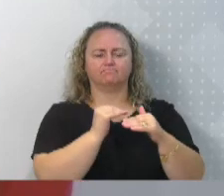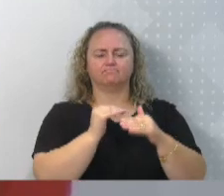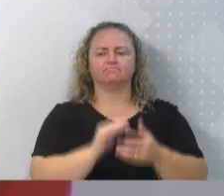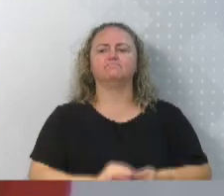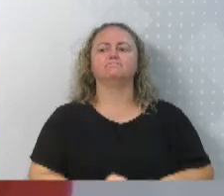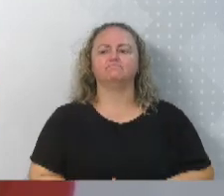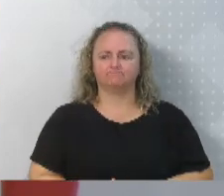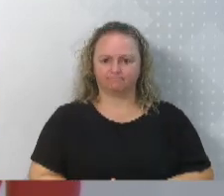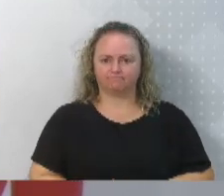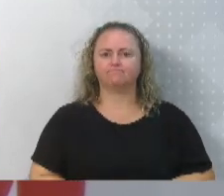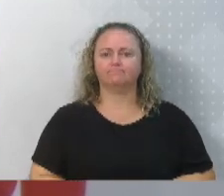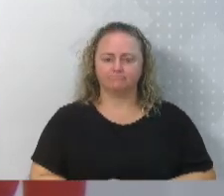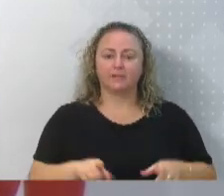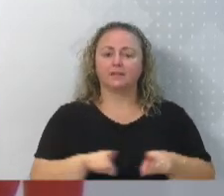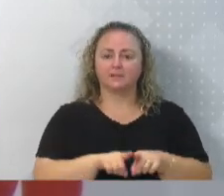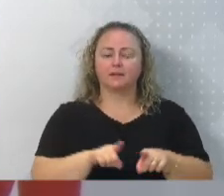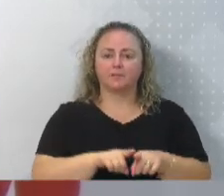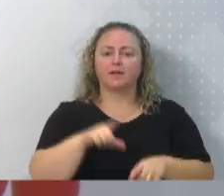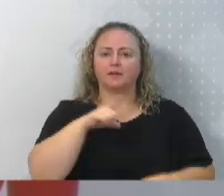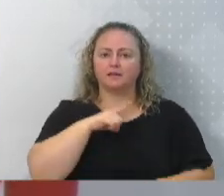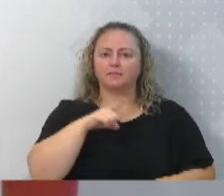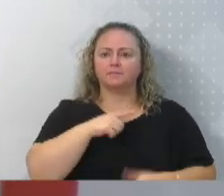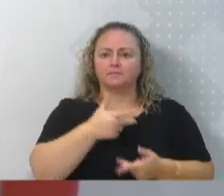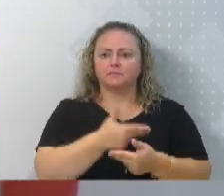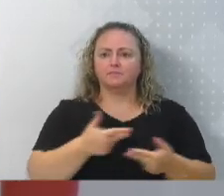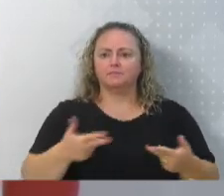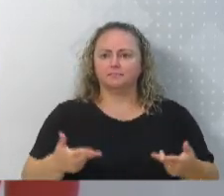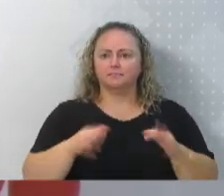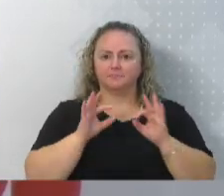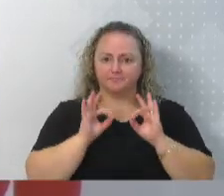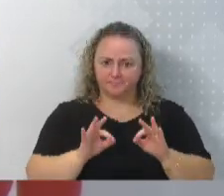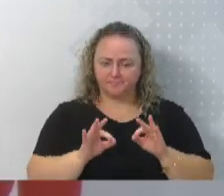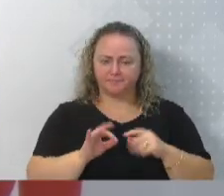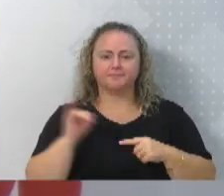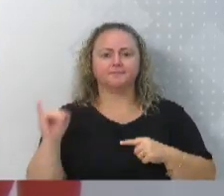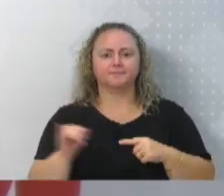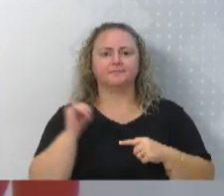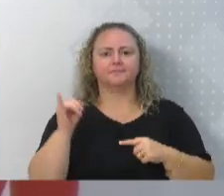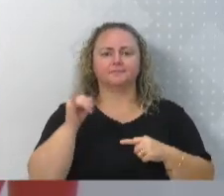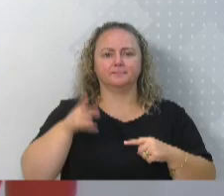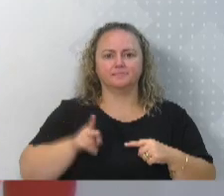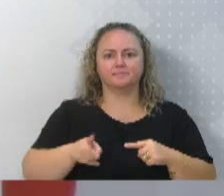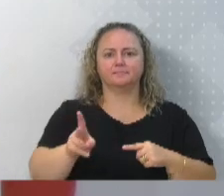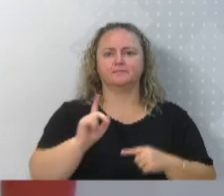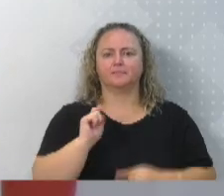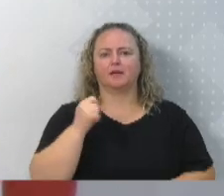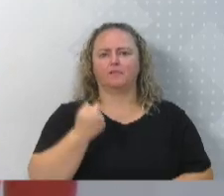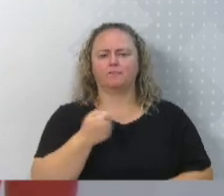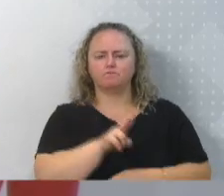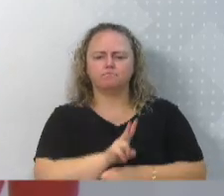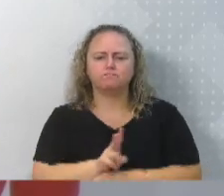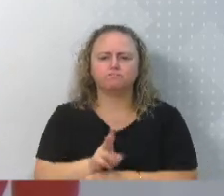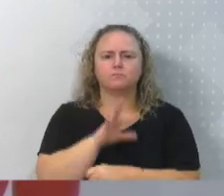direito a propriedade certo então é muito importante que a gente continue fiscalizando isso muito obrigado senhor